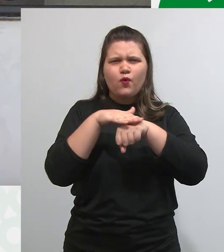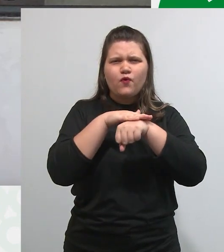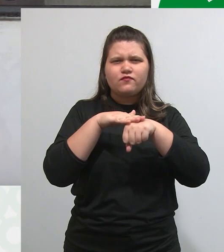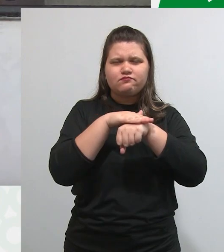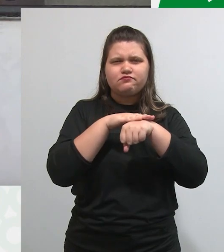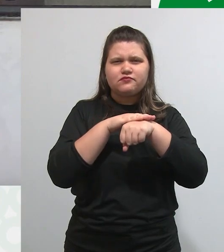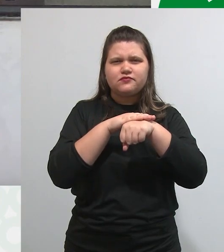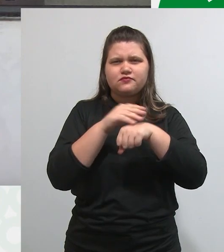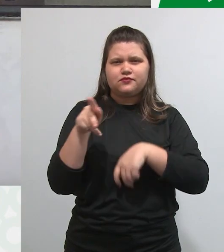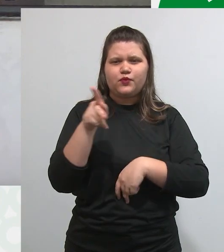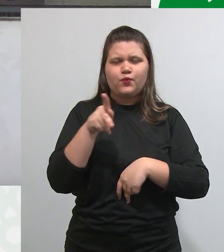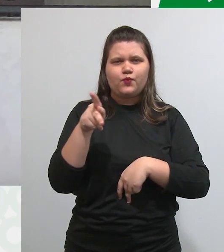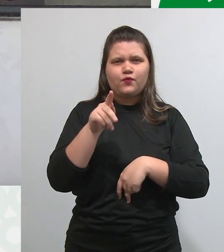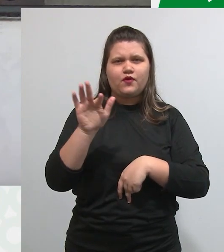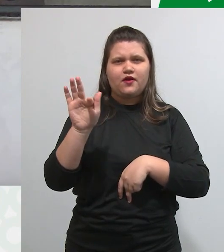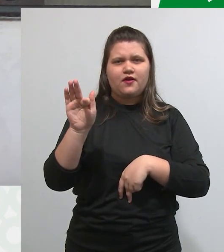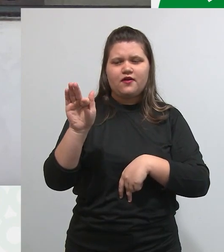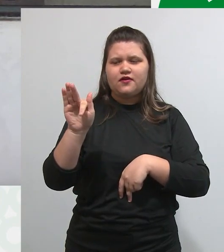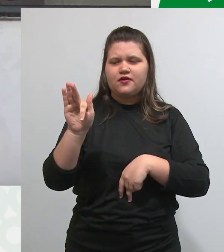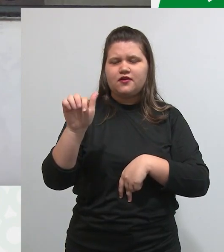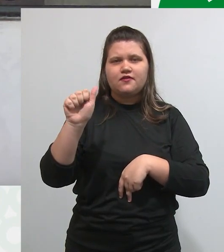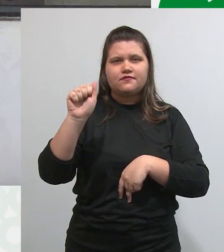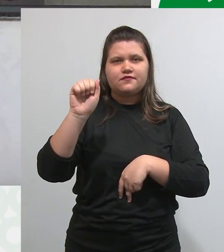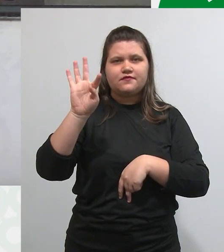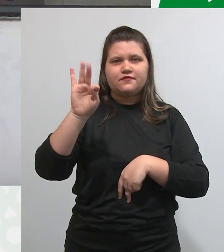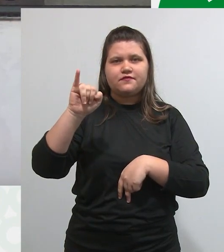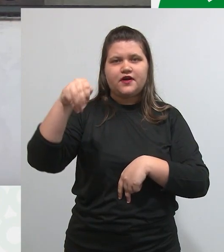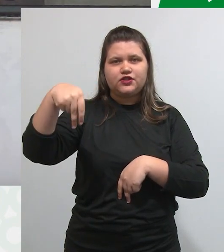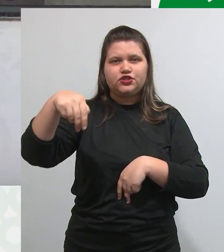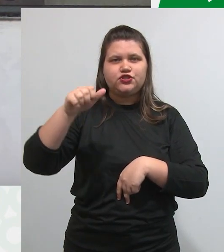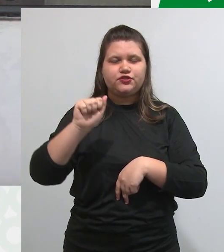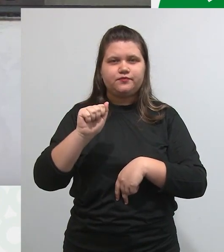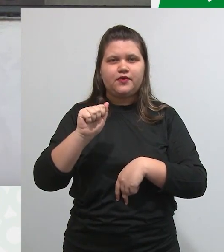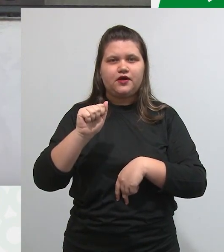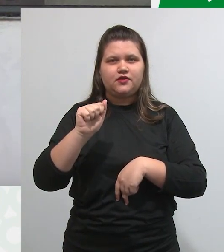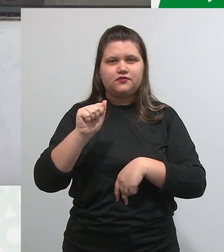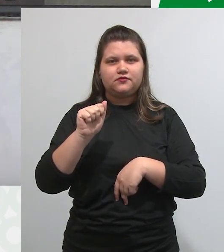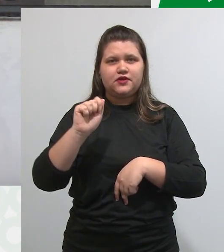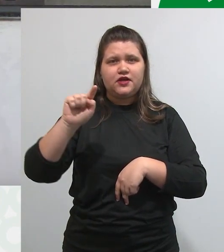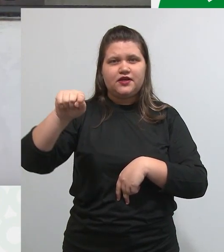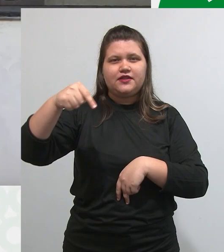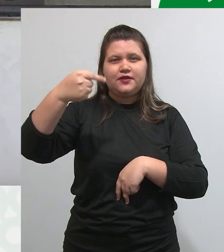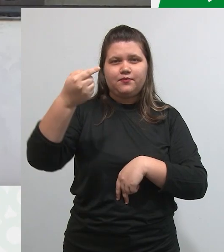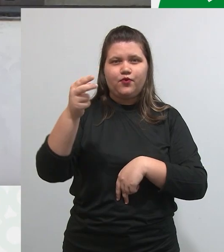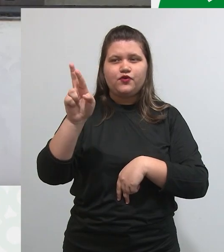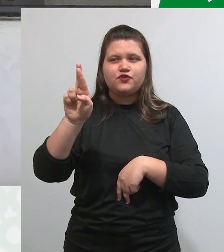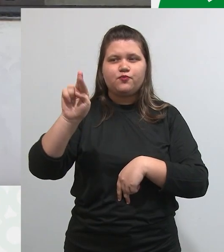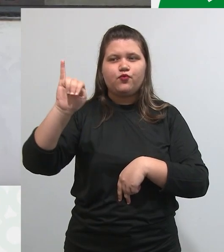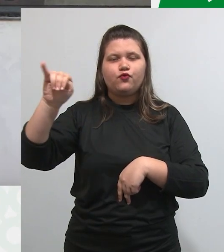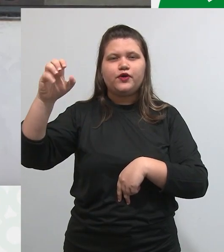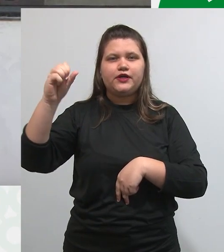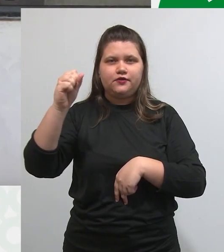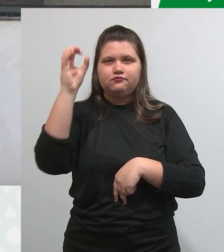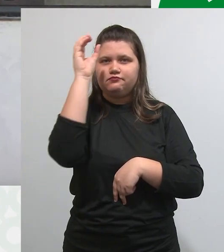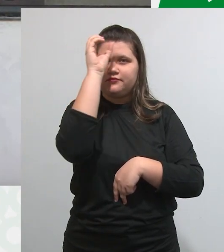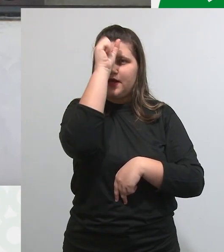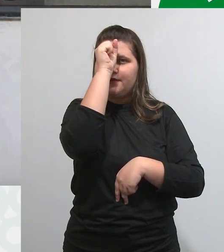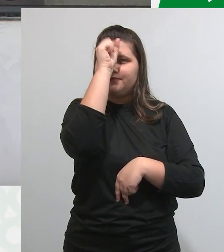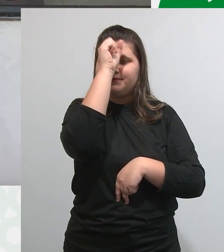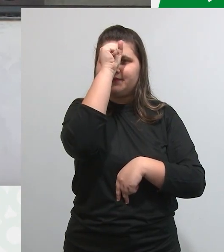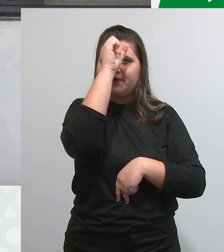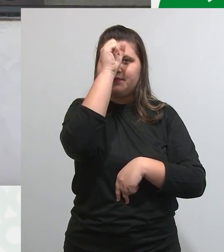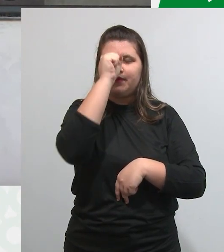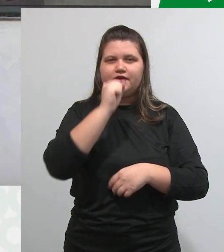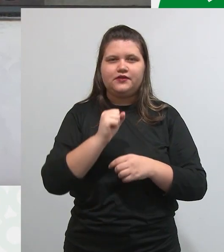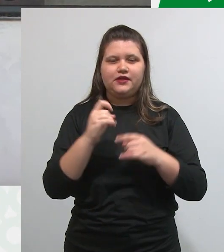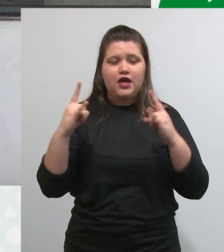Fátima. Aí fui para o Rio de Janeiro aprender. Fiquei